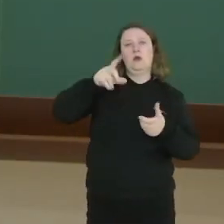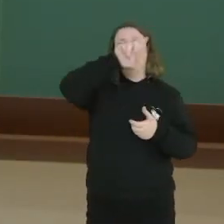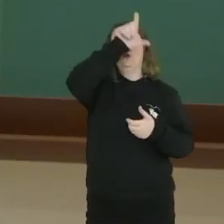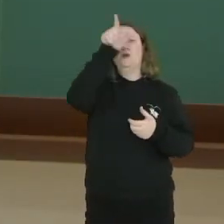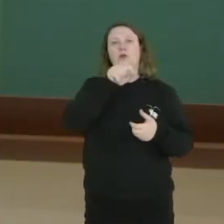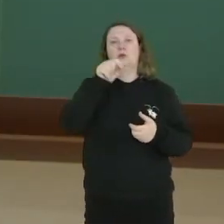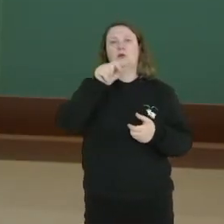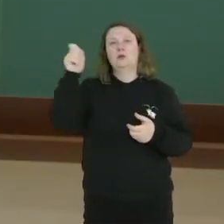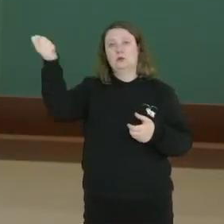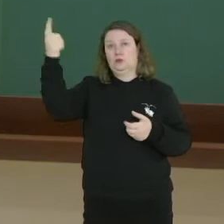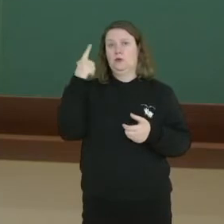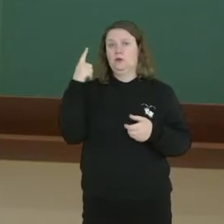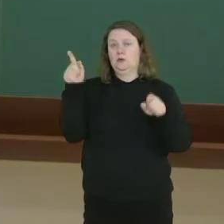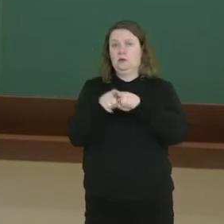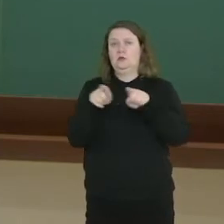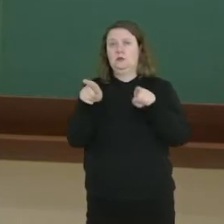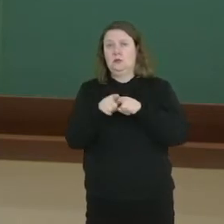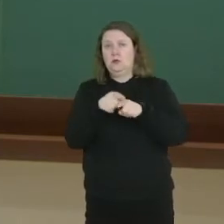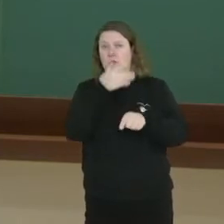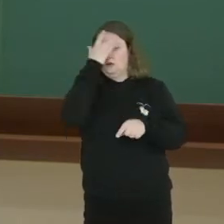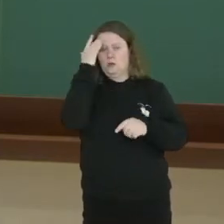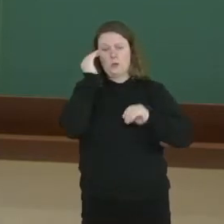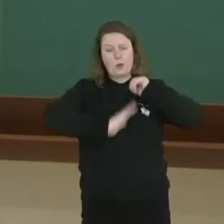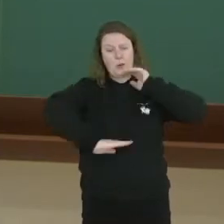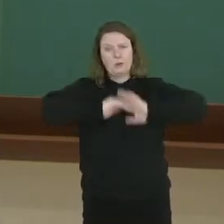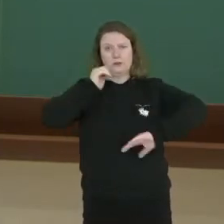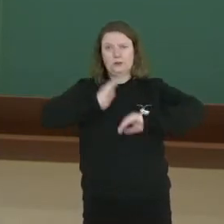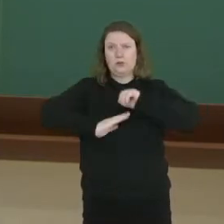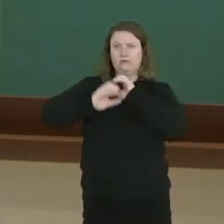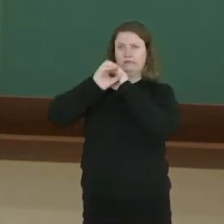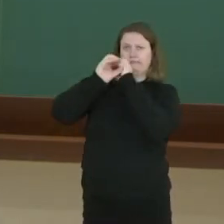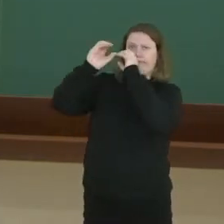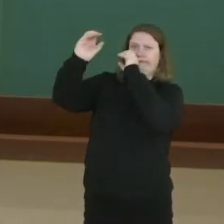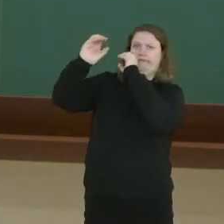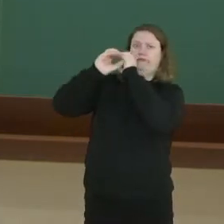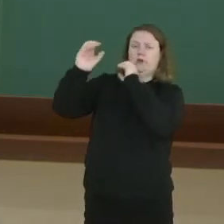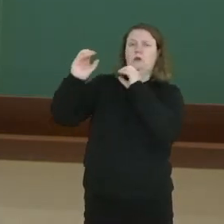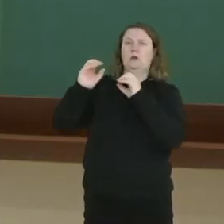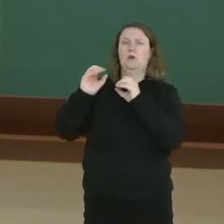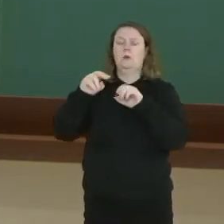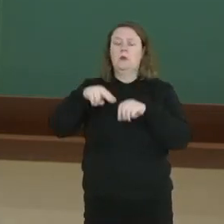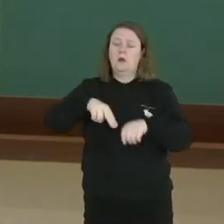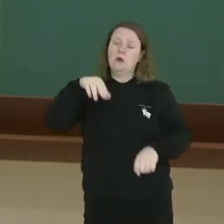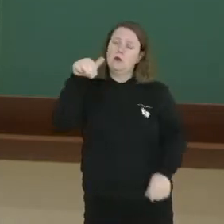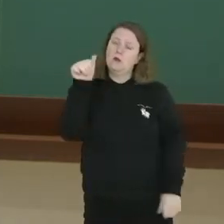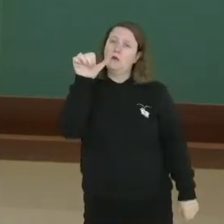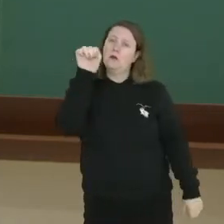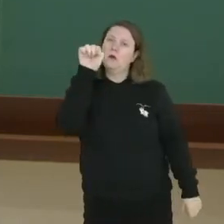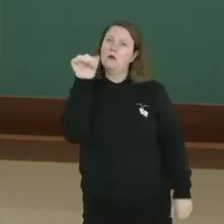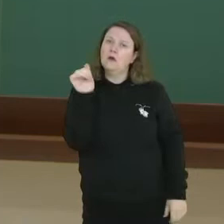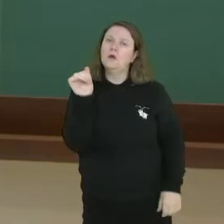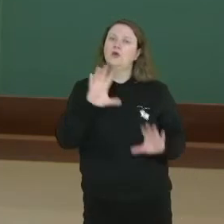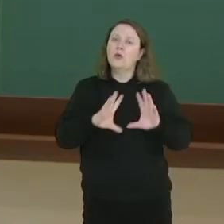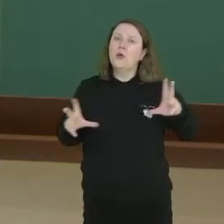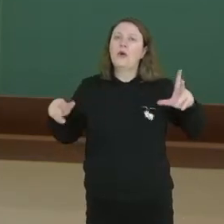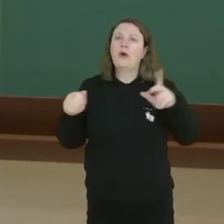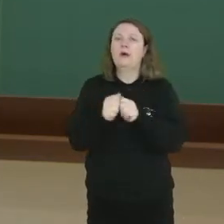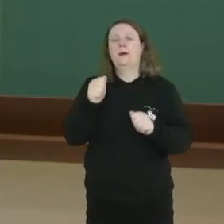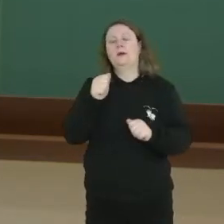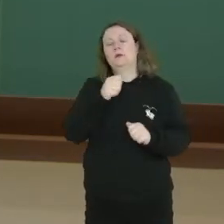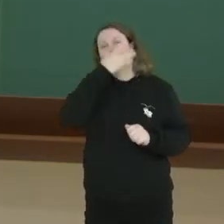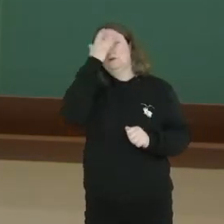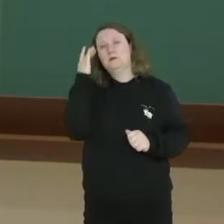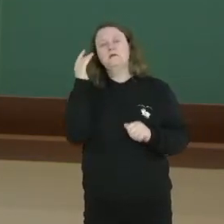gente, para o pessoal que estuda astronomia, para a NASA, para todo esse povo. Então, precisa dessas distâncias. Então,